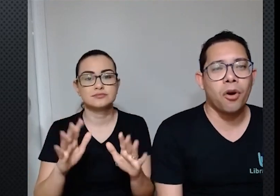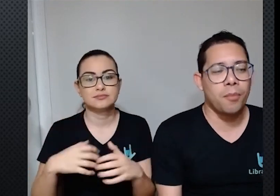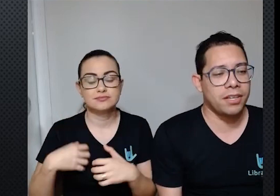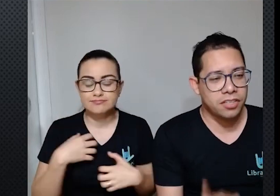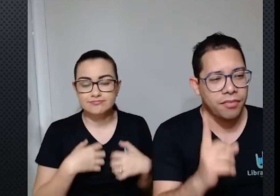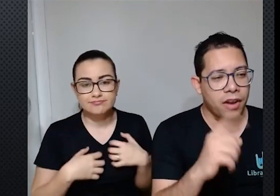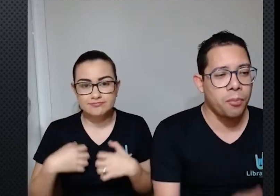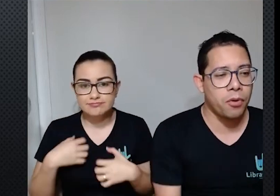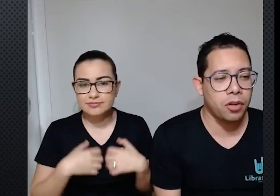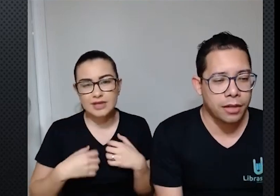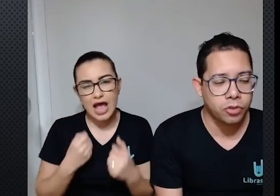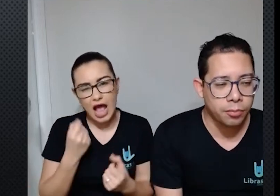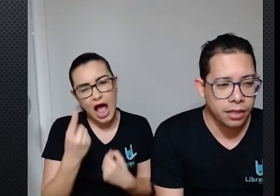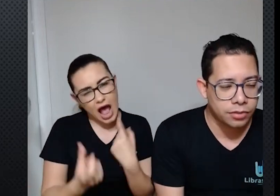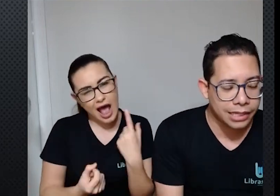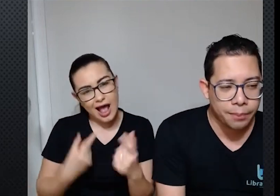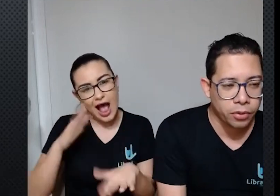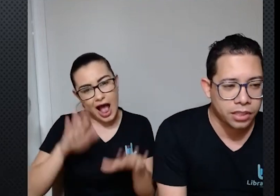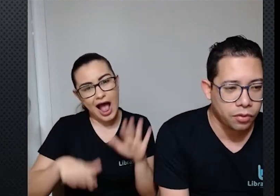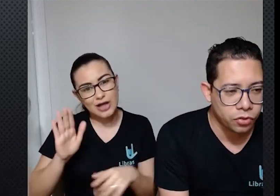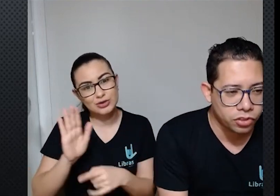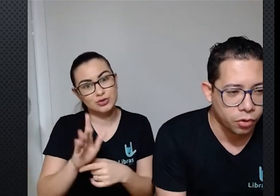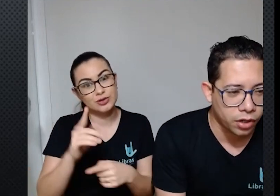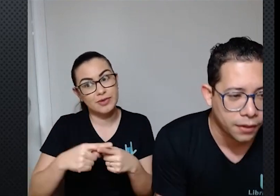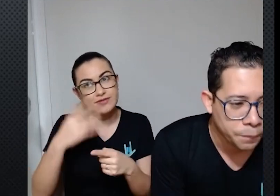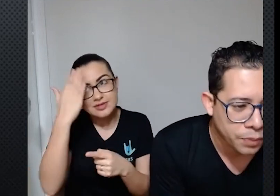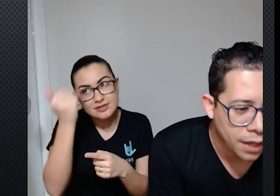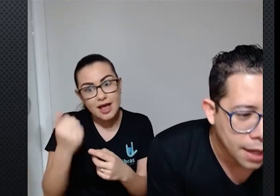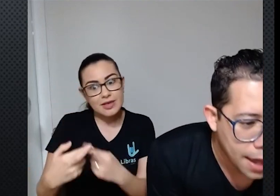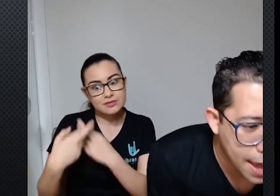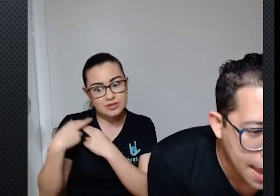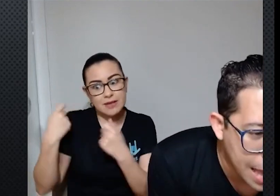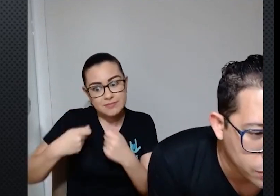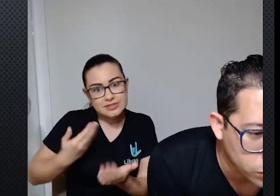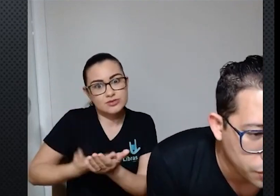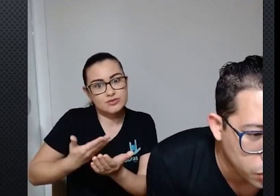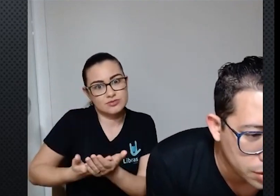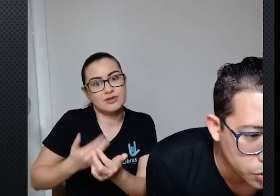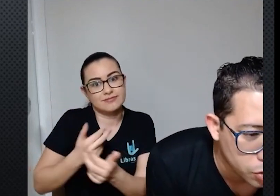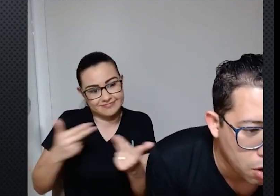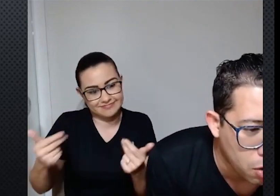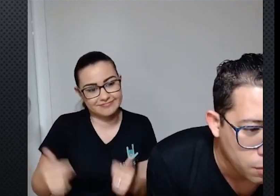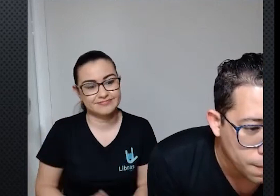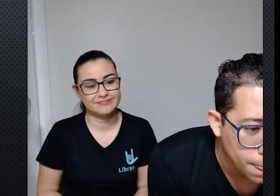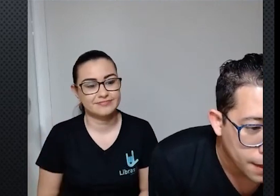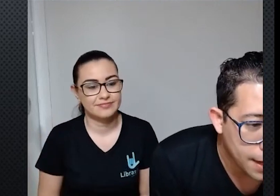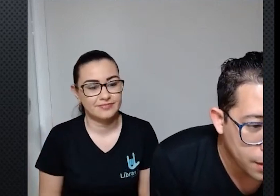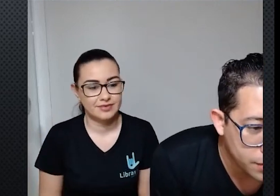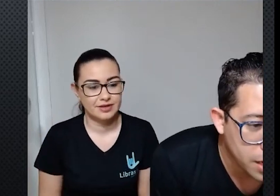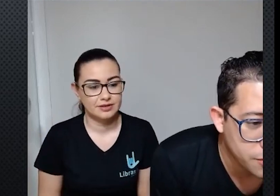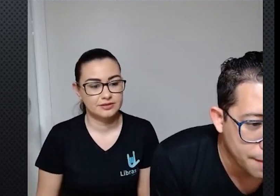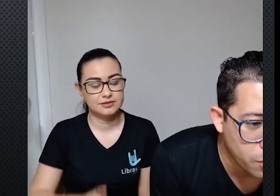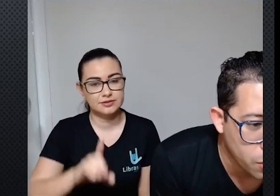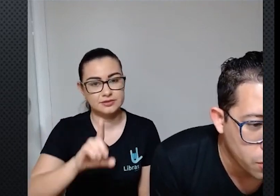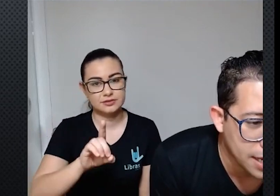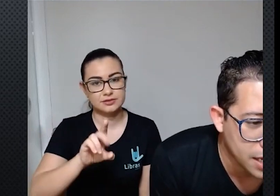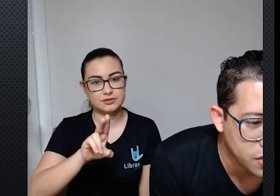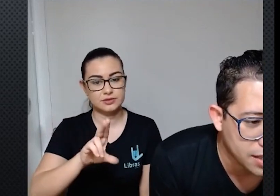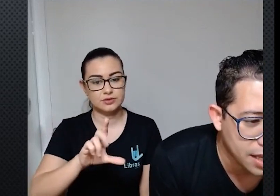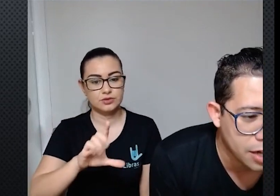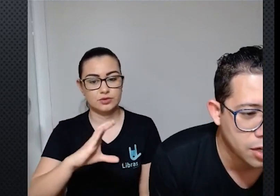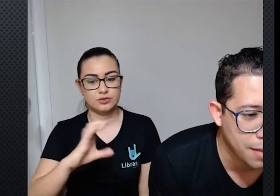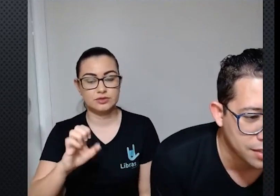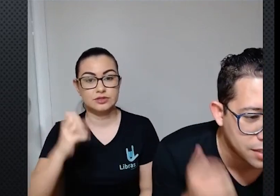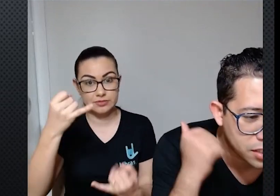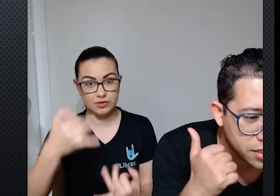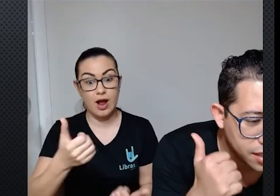é bom, mas a gente vai falar um pouquinho mais sobre isso daqui a pouquinho, viu, Simone? A Dulce falou assim, muito bom, o intérprete de apoio na igreja